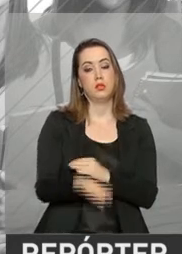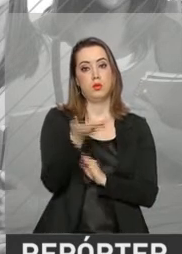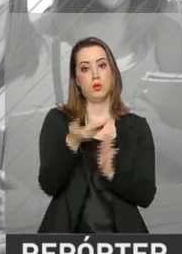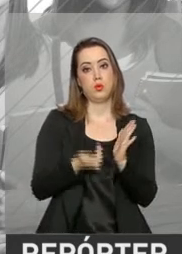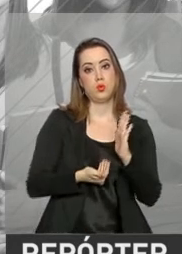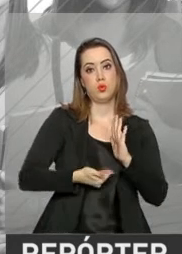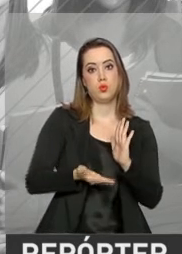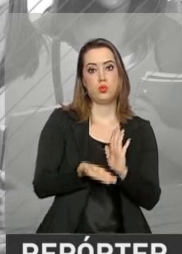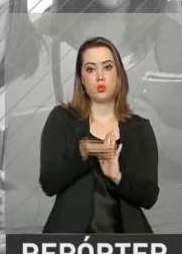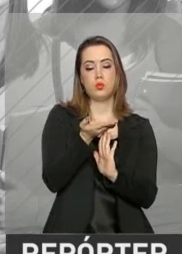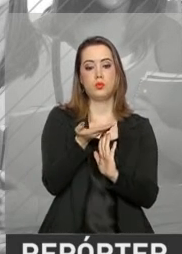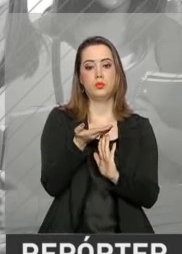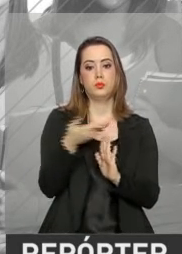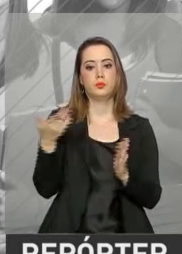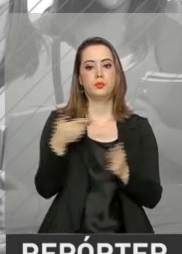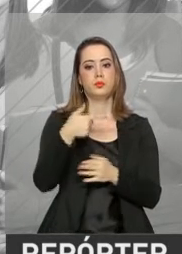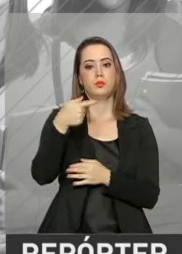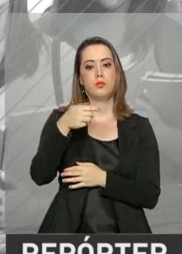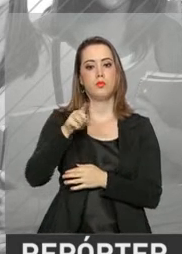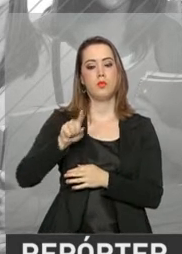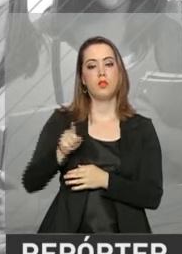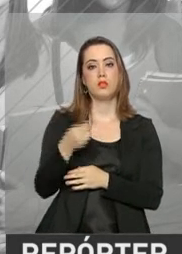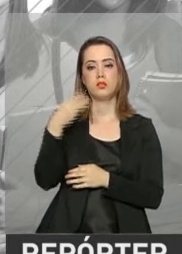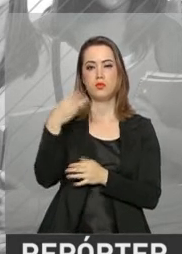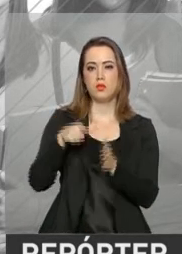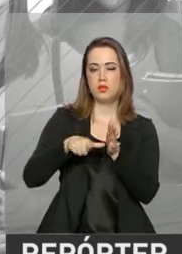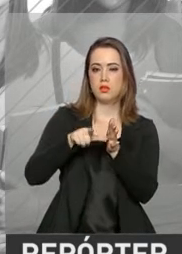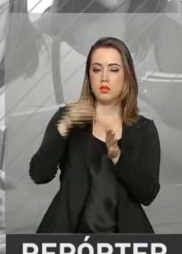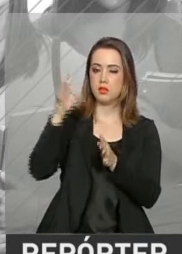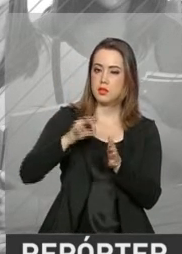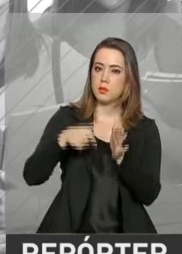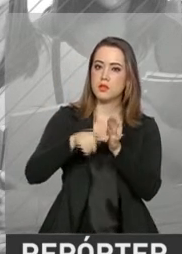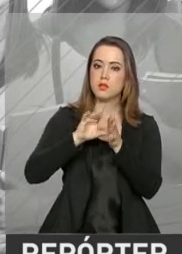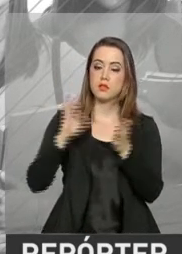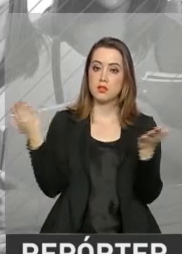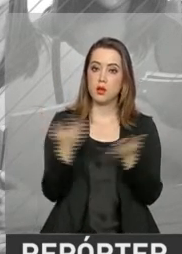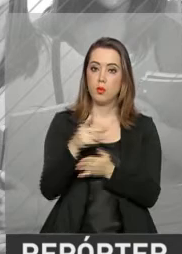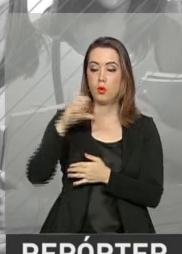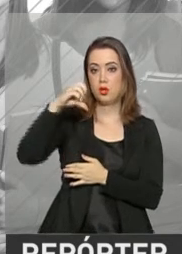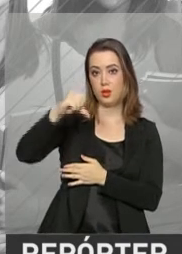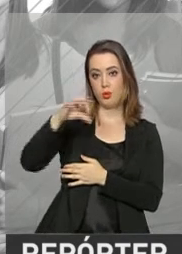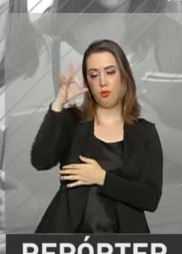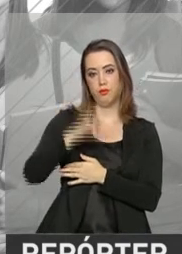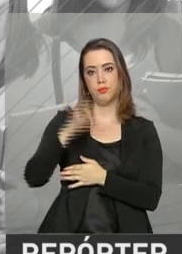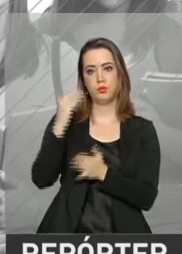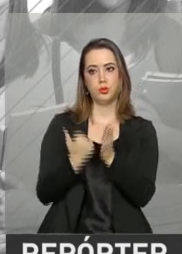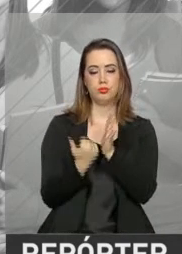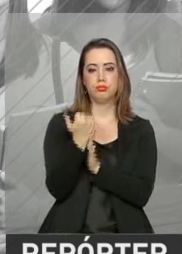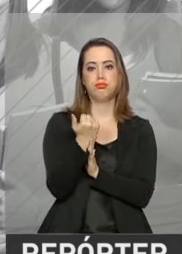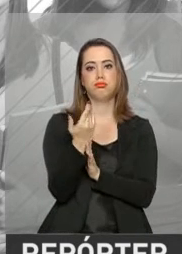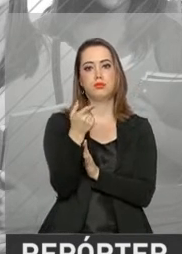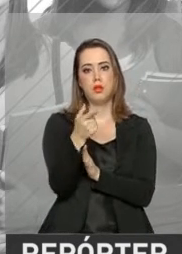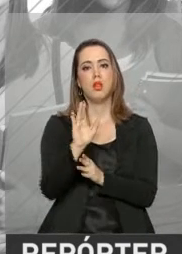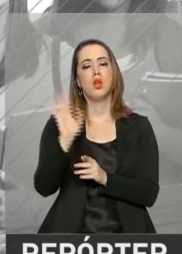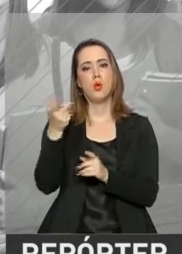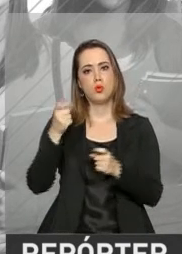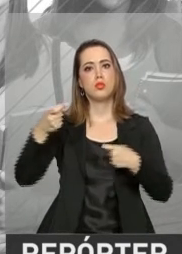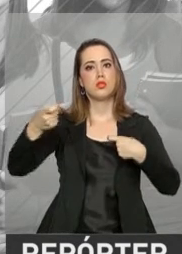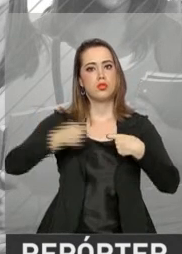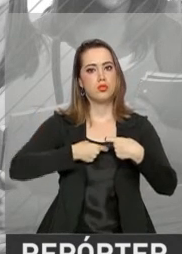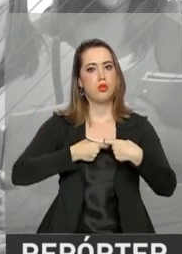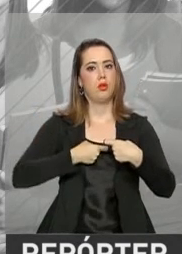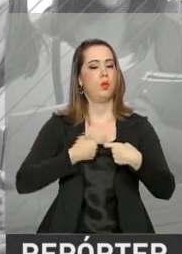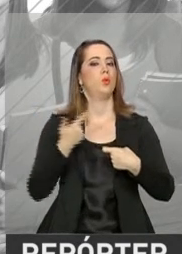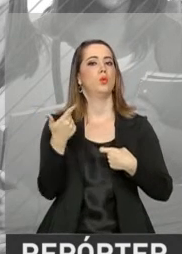para 9 no mesmo período entre os estudantes que já tiveram relações sexuais quase 40% não